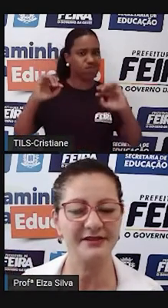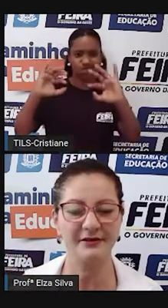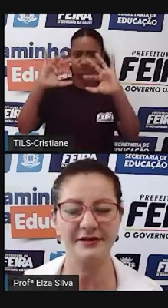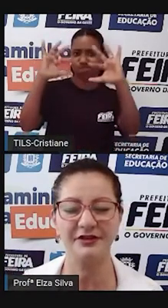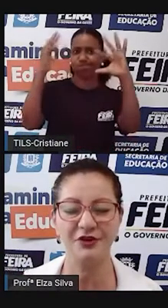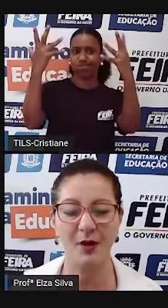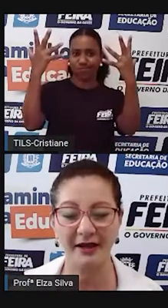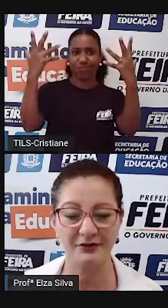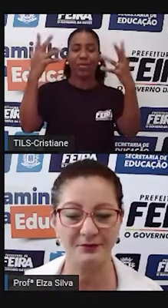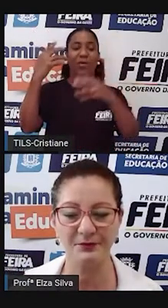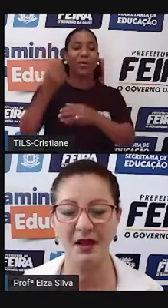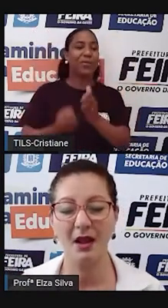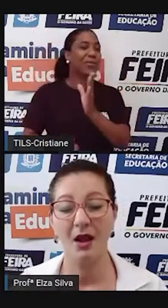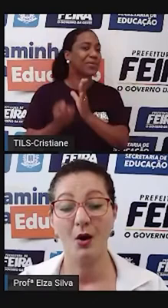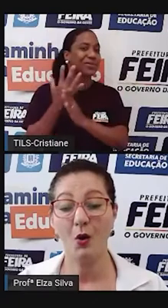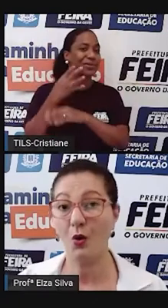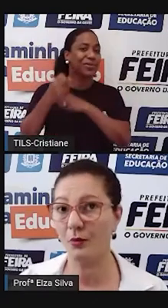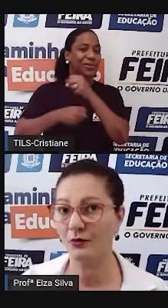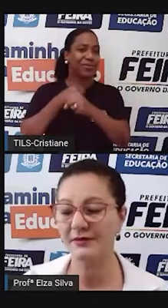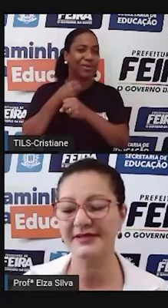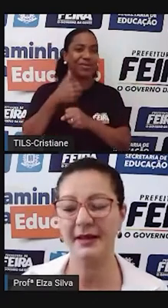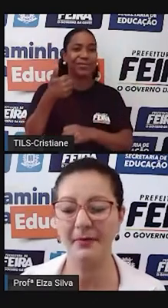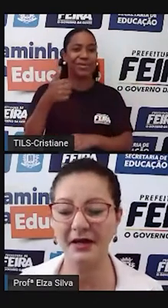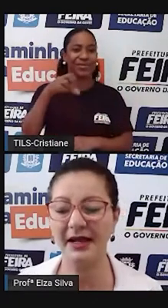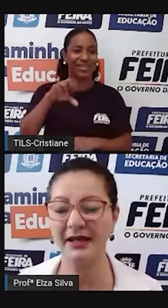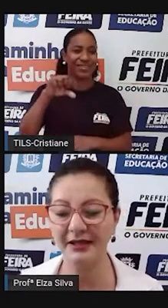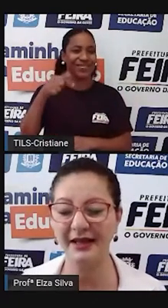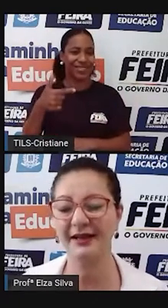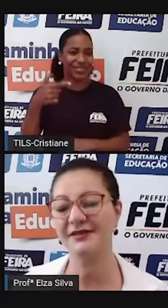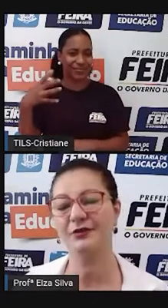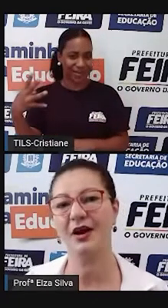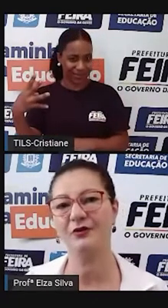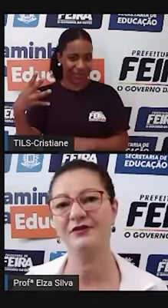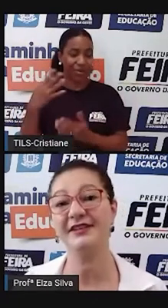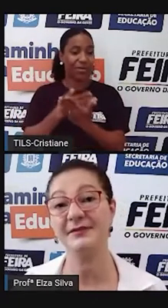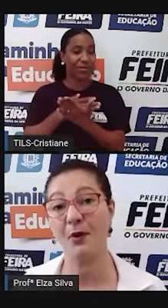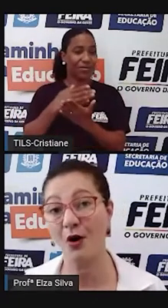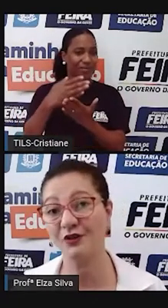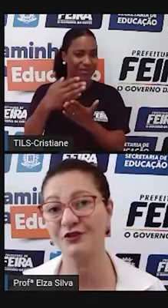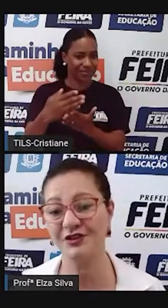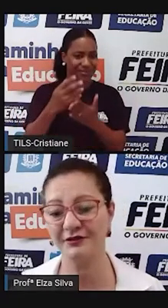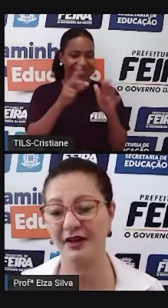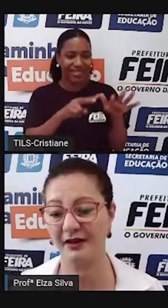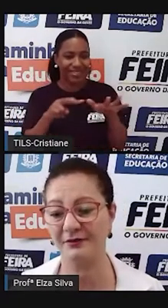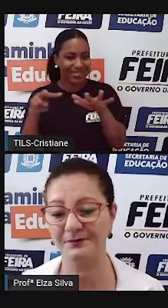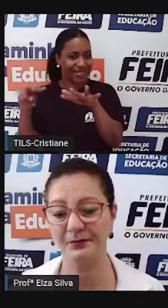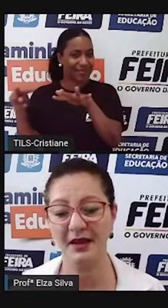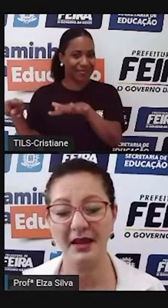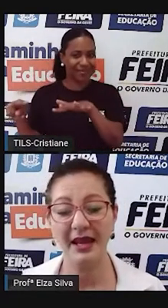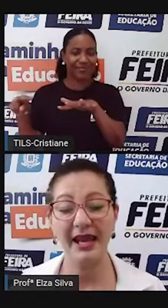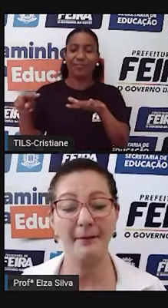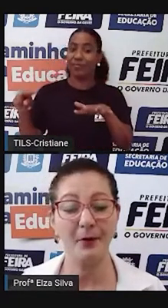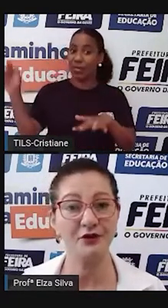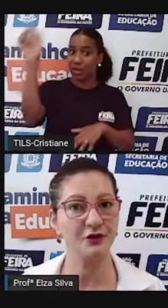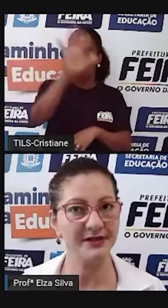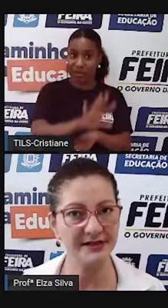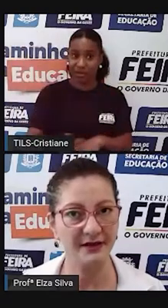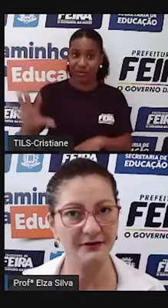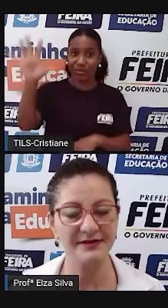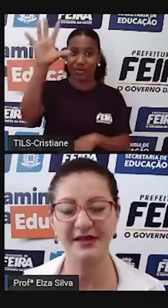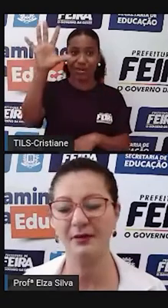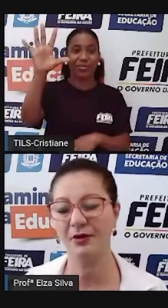em 1924, como Semana Internacional dos Desportos de Inverno. E